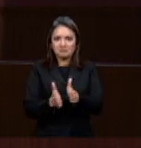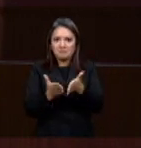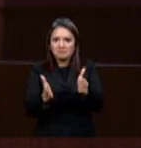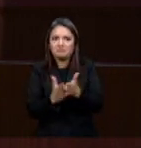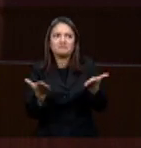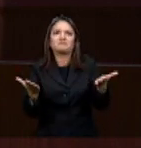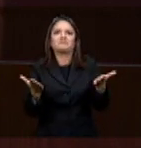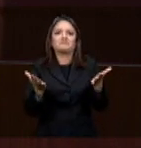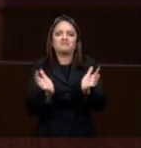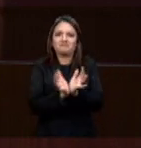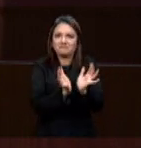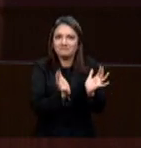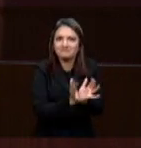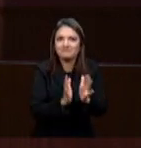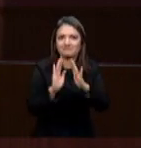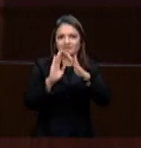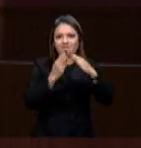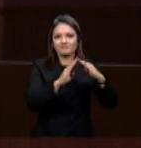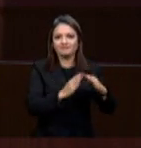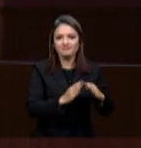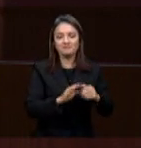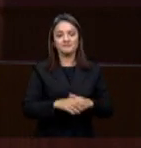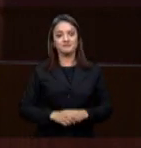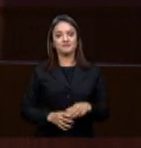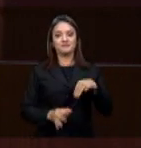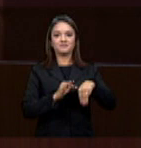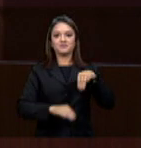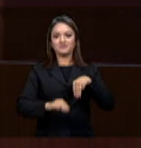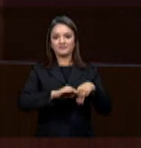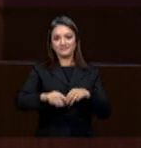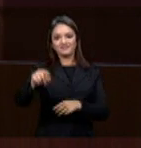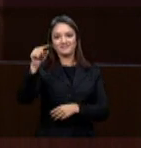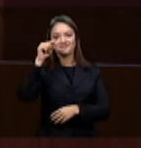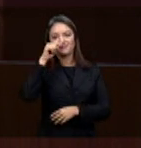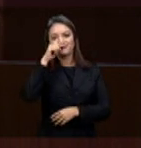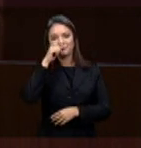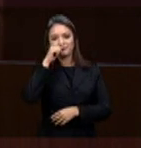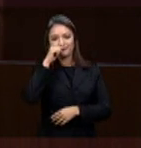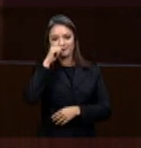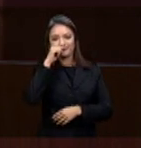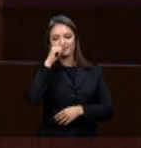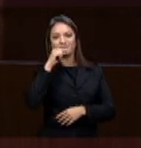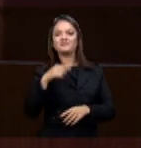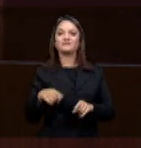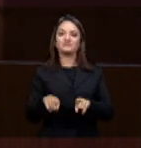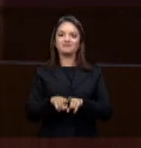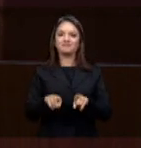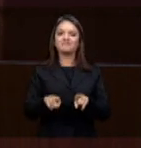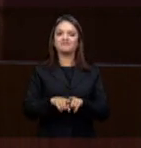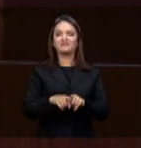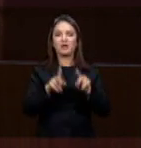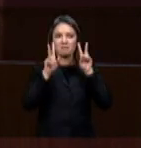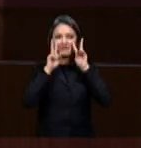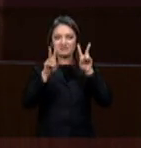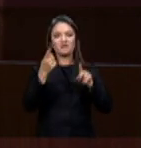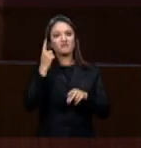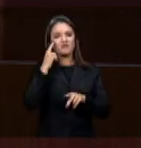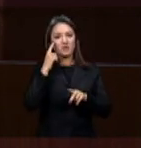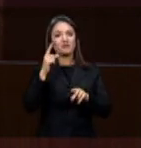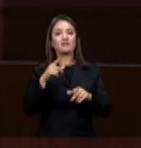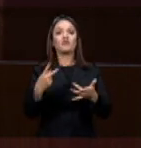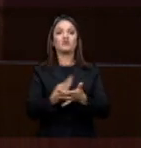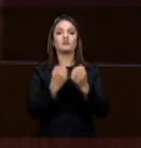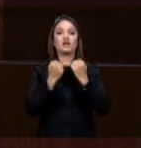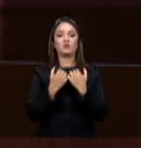Ministro fachin Testemunha com a inédita e muito bem-vinda audiência